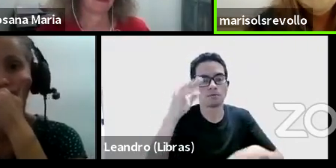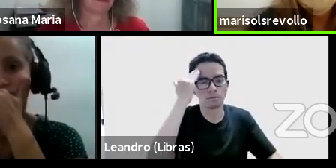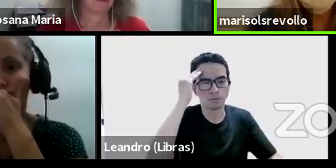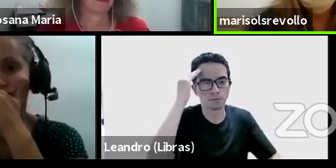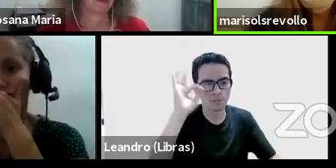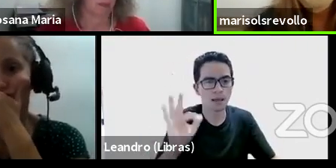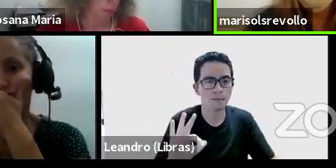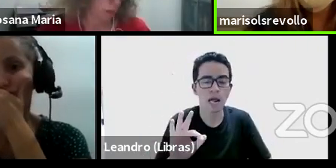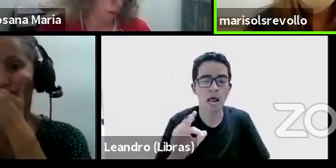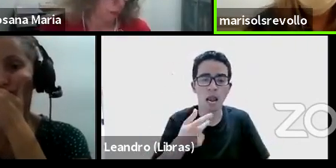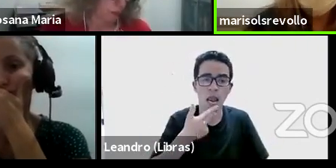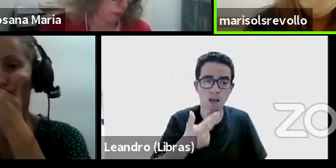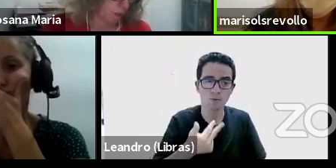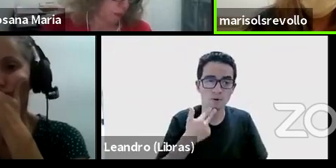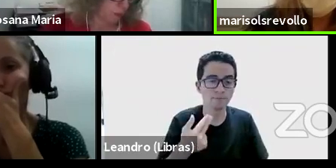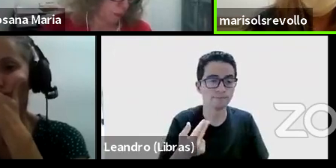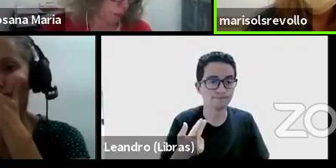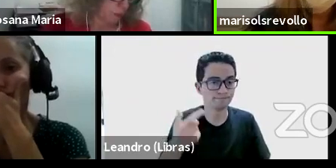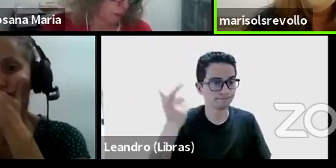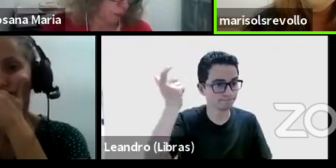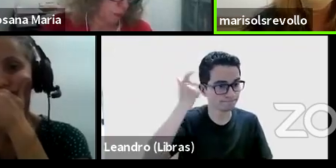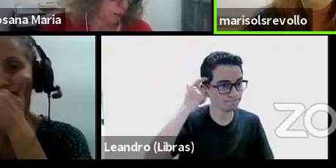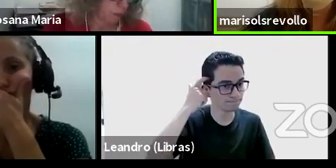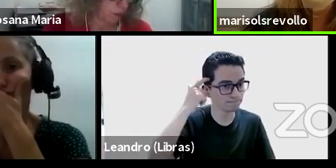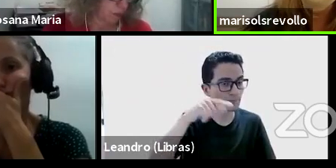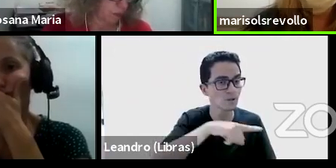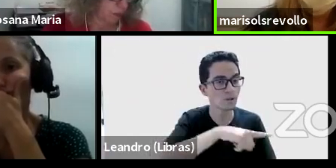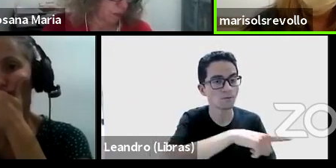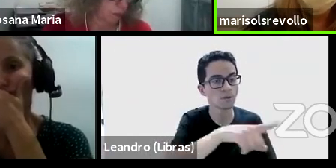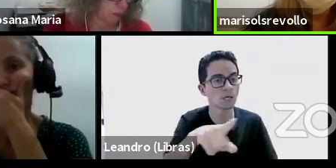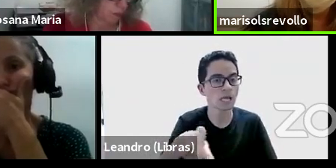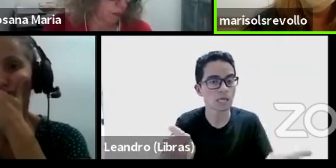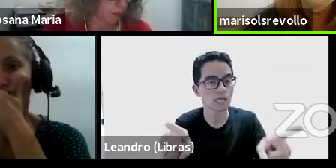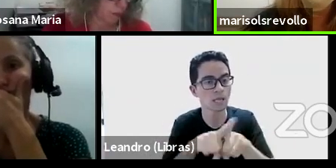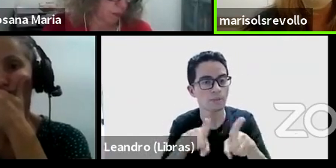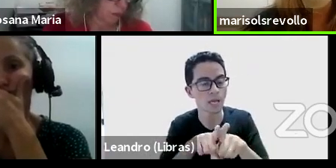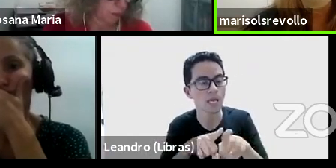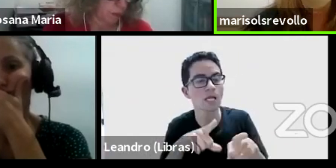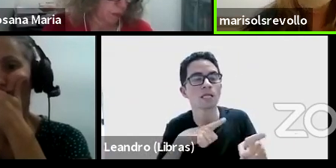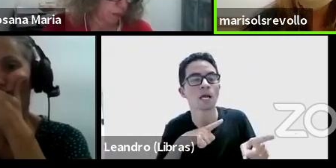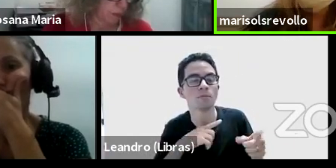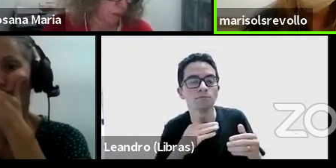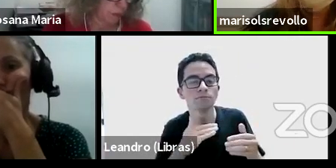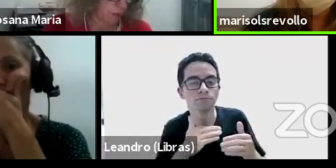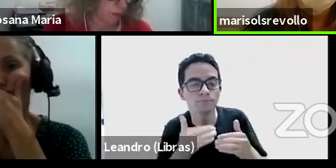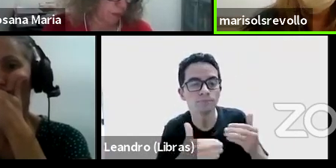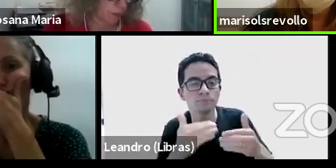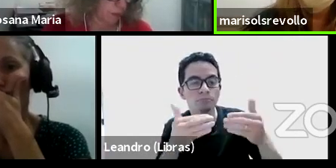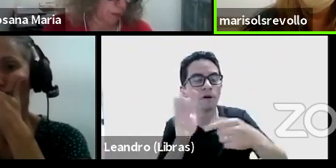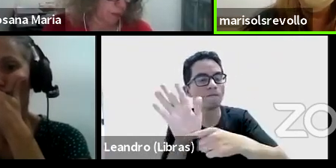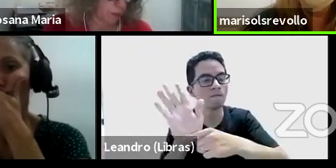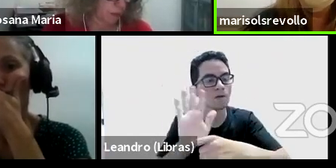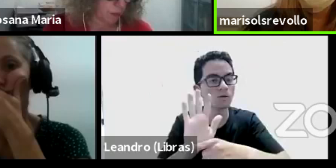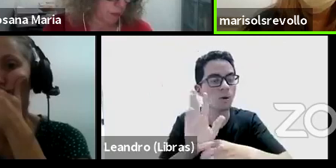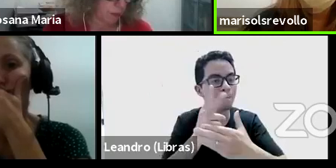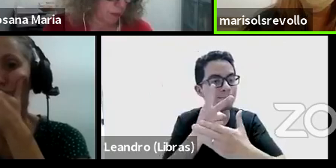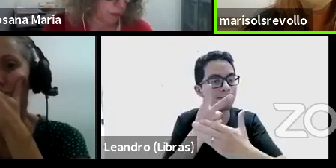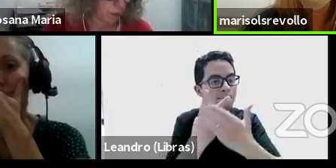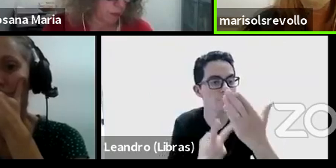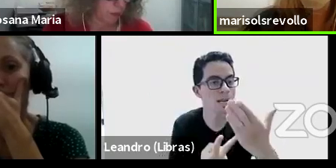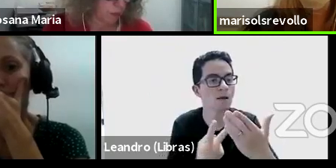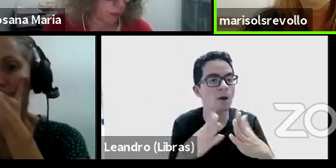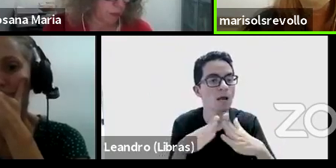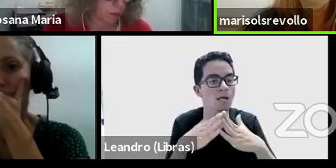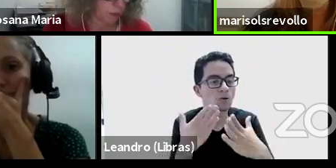língua. Então, a gente está nessa fase agora. Elas fizeram um roteiro e a gente está produzindo um vídeo bilíngue, onde eles falam da